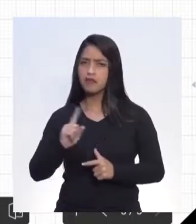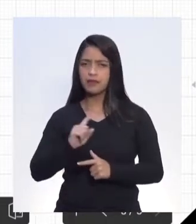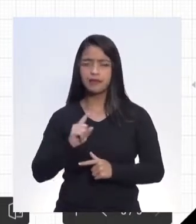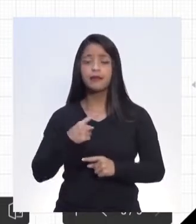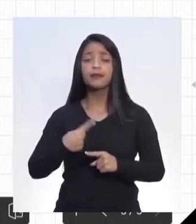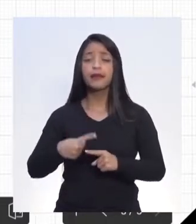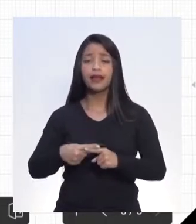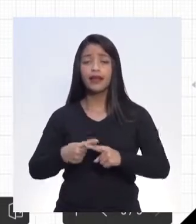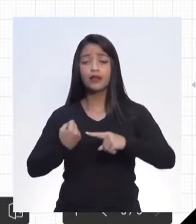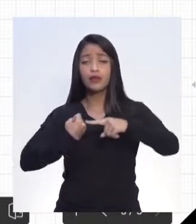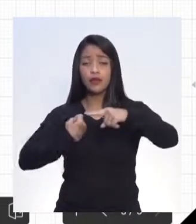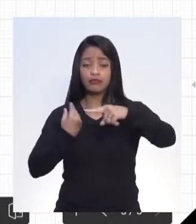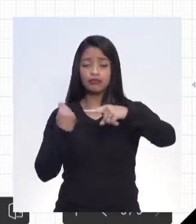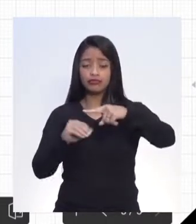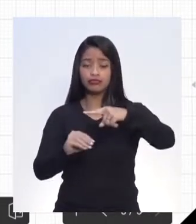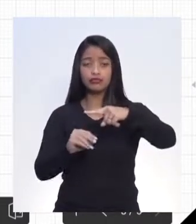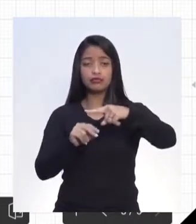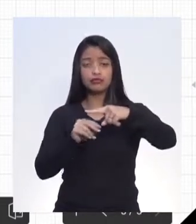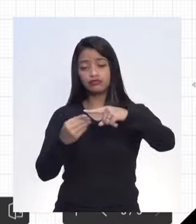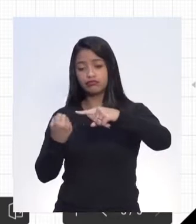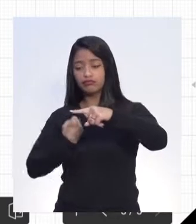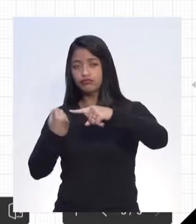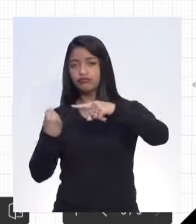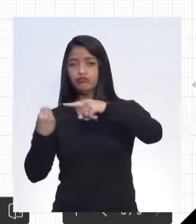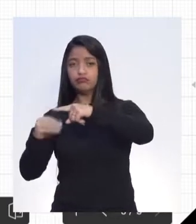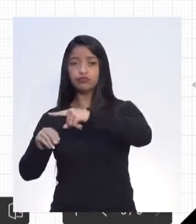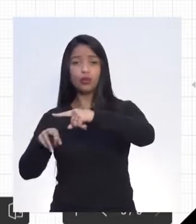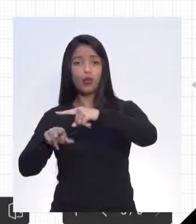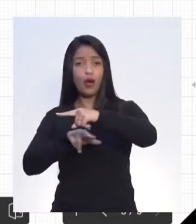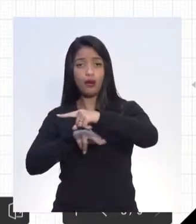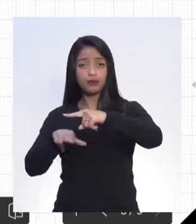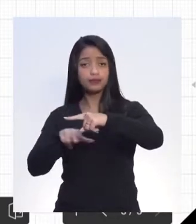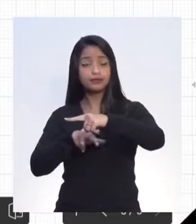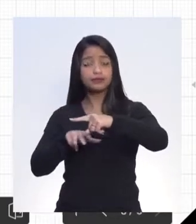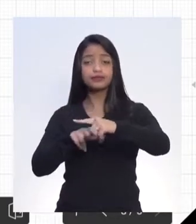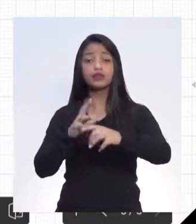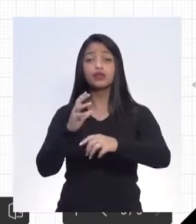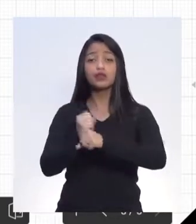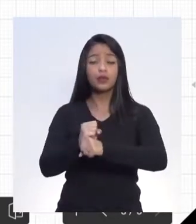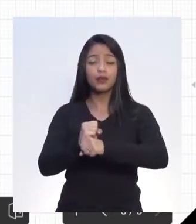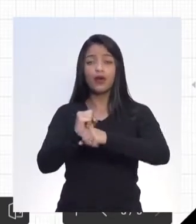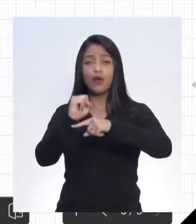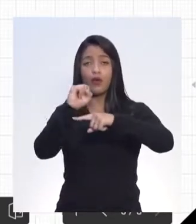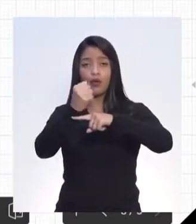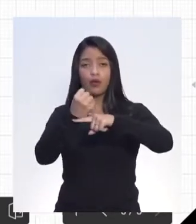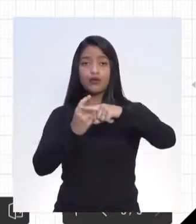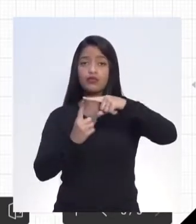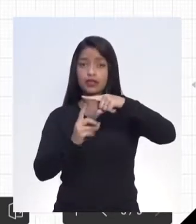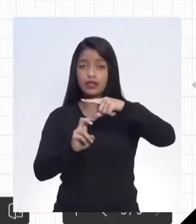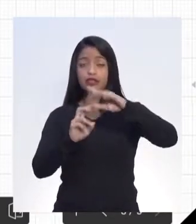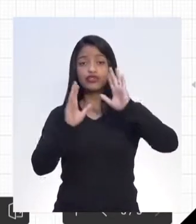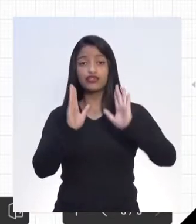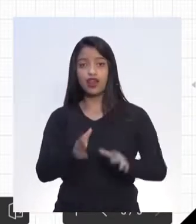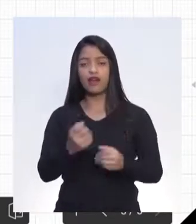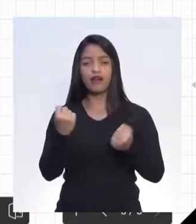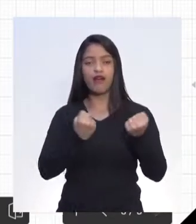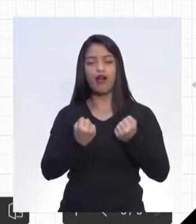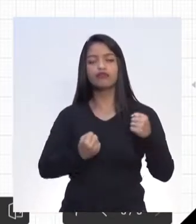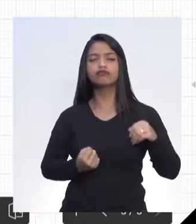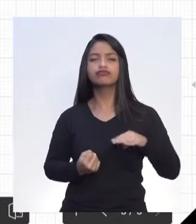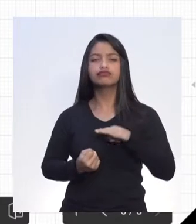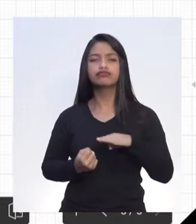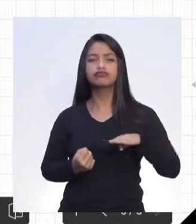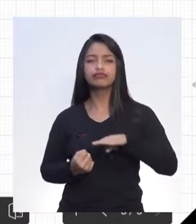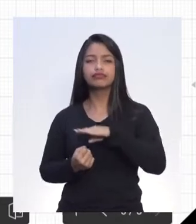denominadores são iguais. Temos, portanto, 8/15 foi o que ele percorreu, tá, na